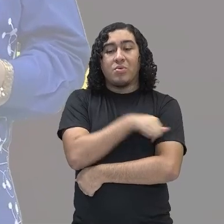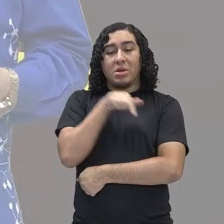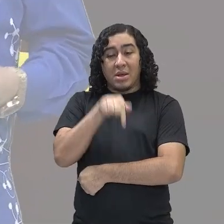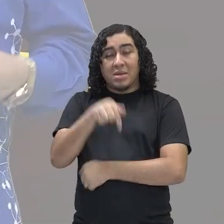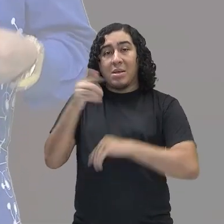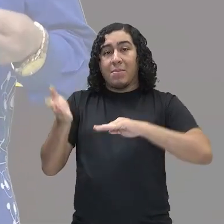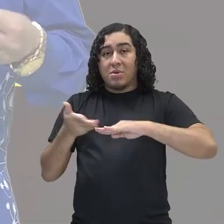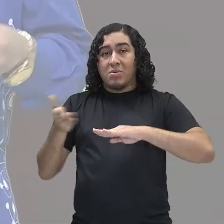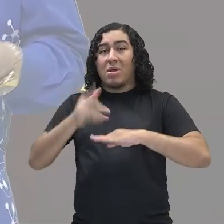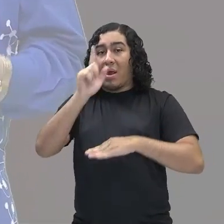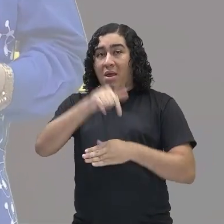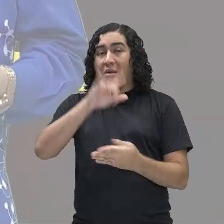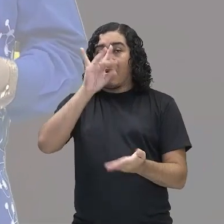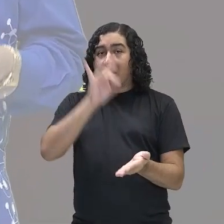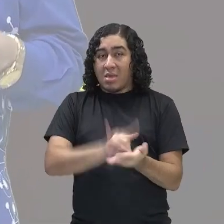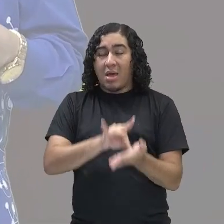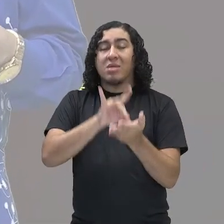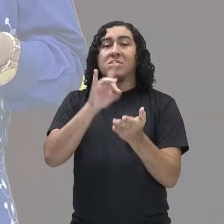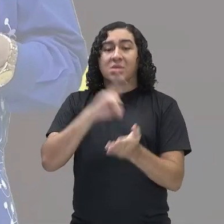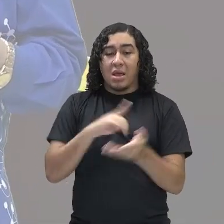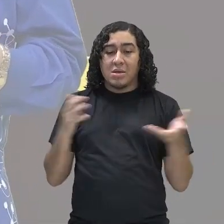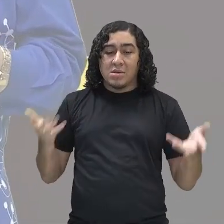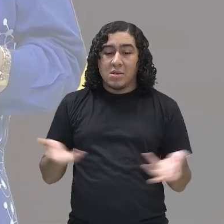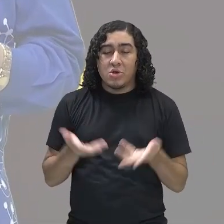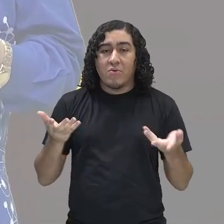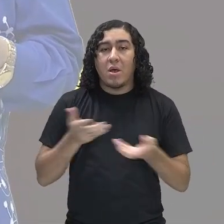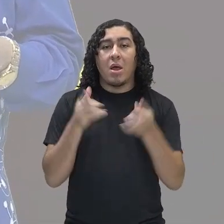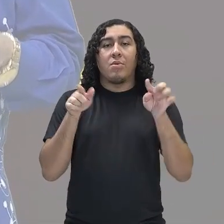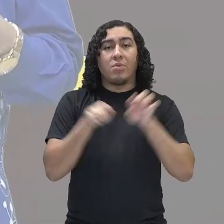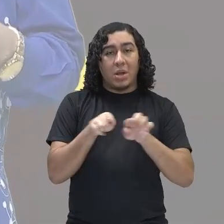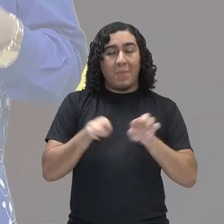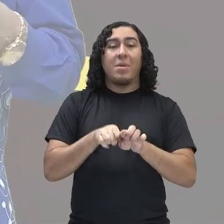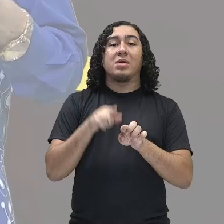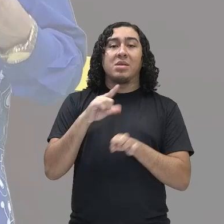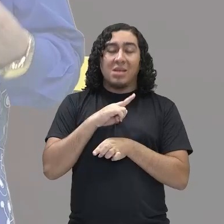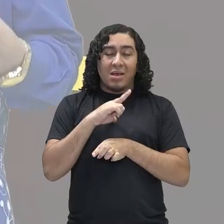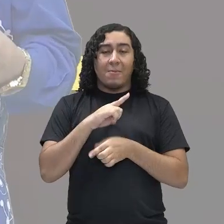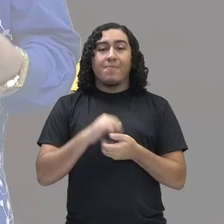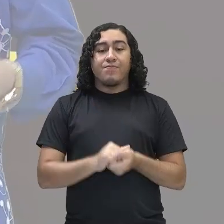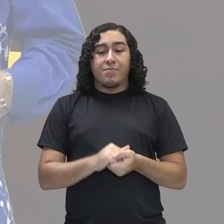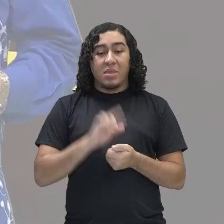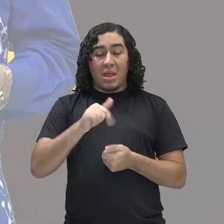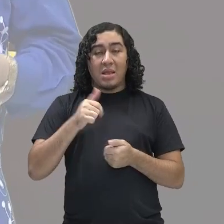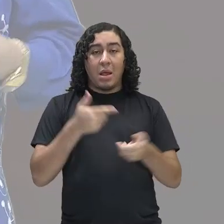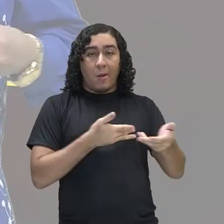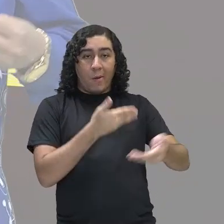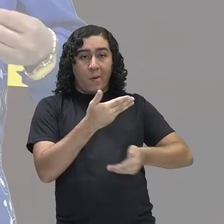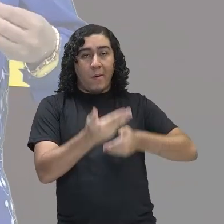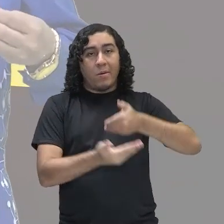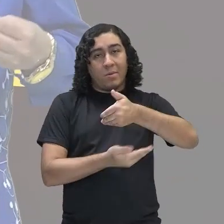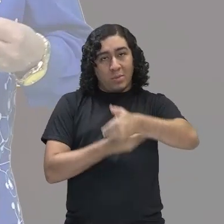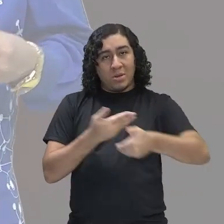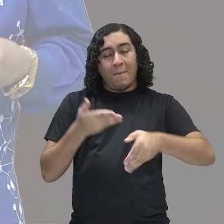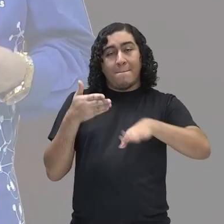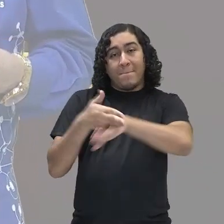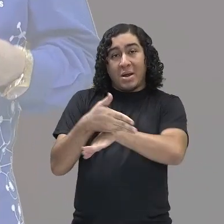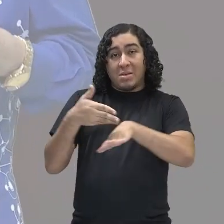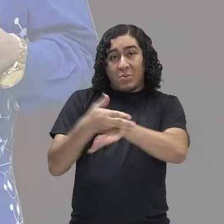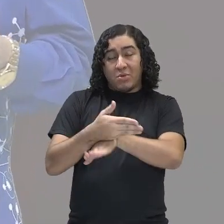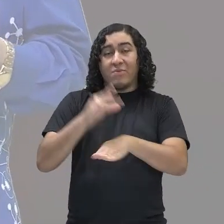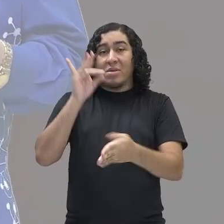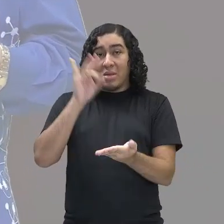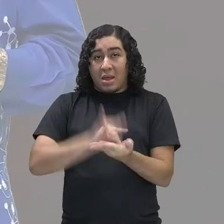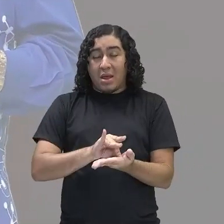é sim incentivado, é buscado essa colaboração, essa participação